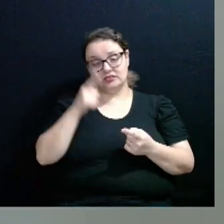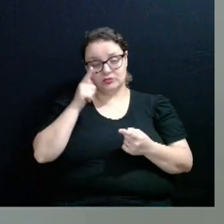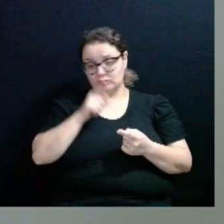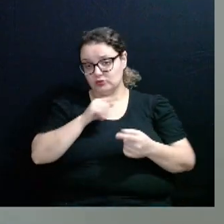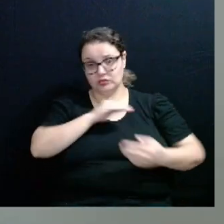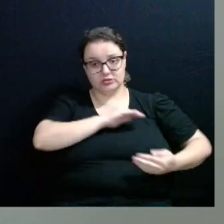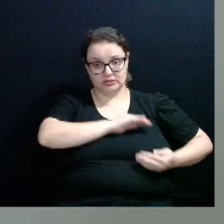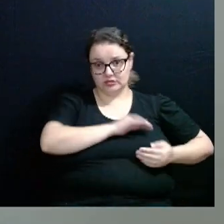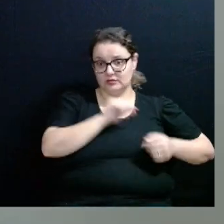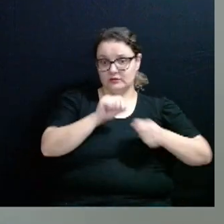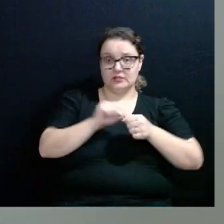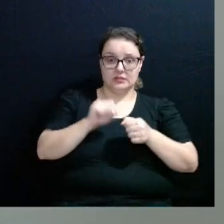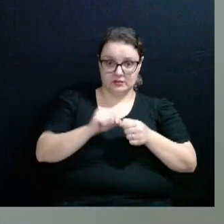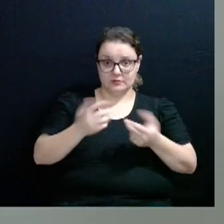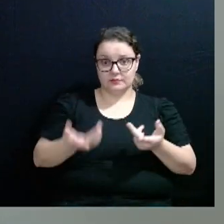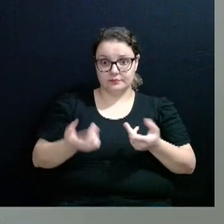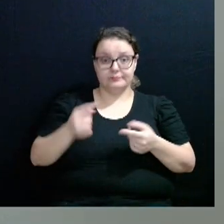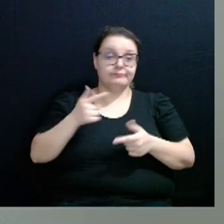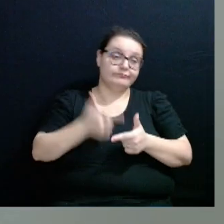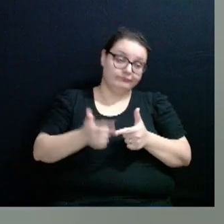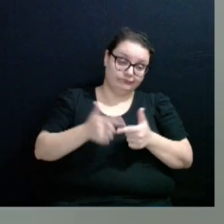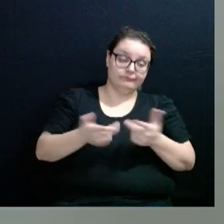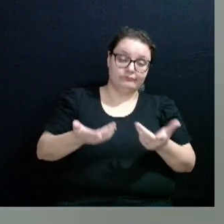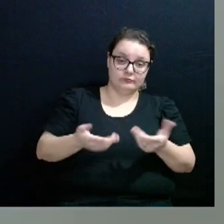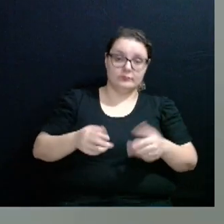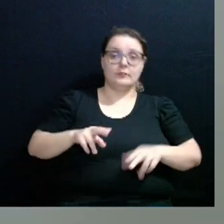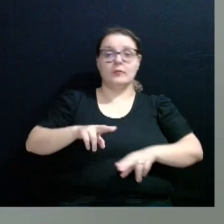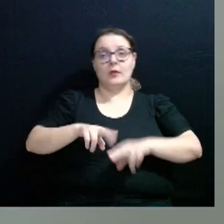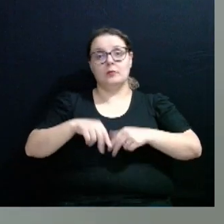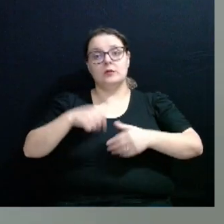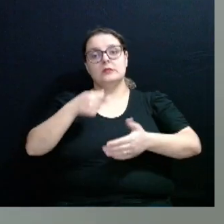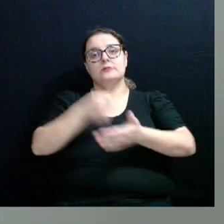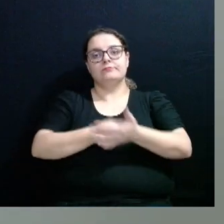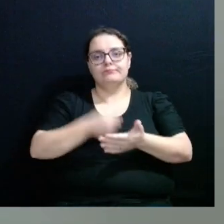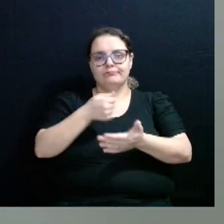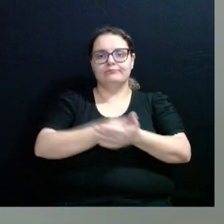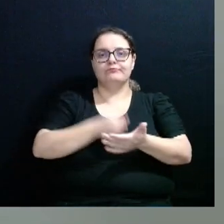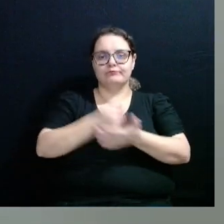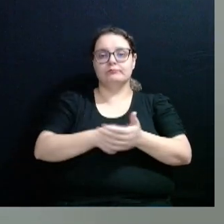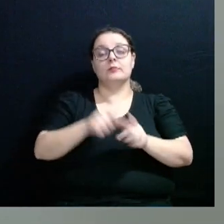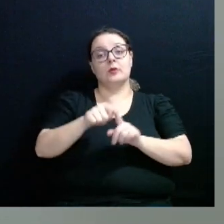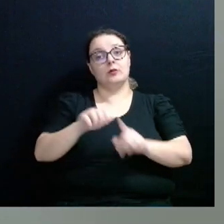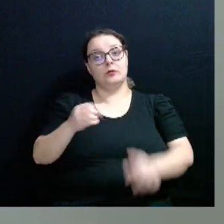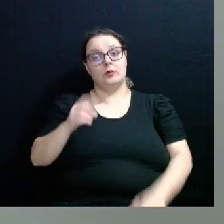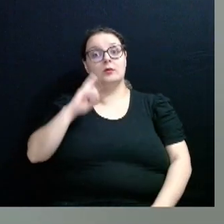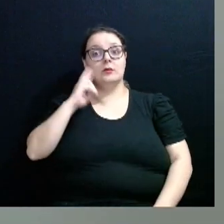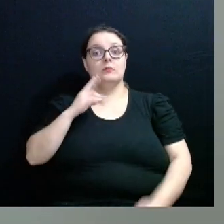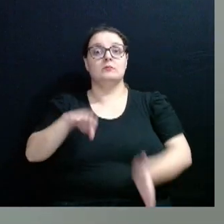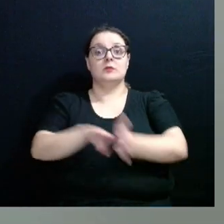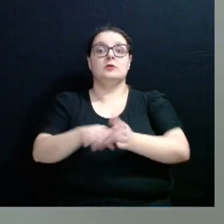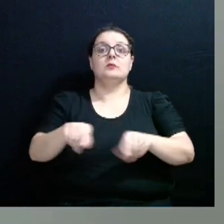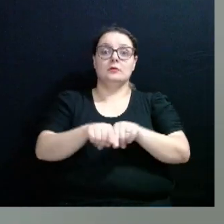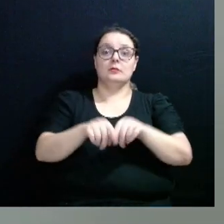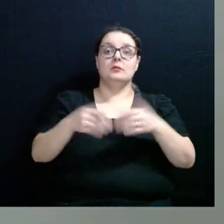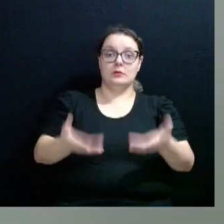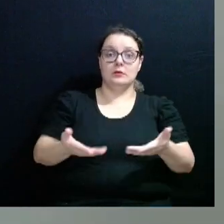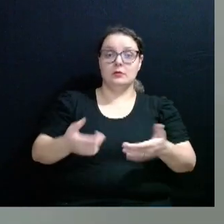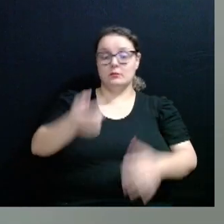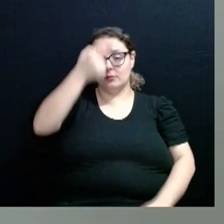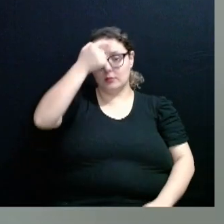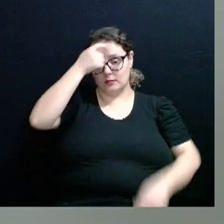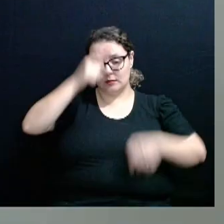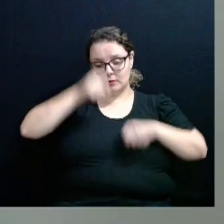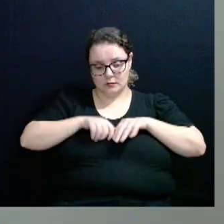esse é um problema e por isso que nós batemos muito na tecla e o Outubro Rosa vem para isso também, para conscientização, e você falou muito